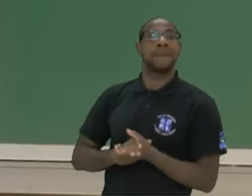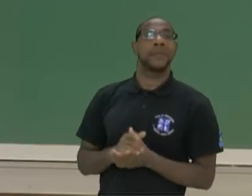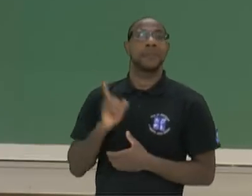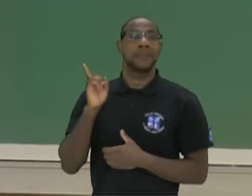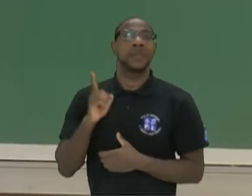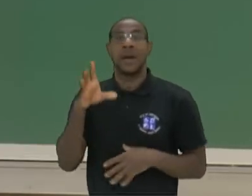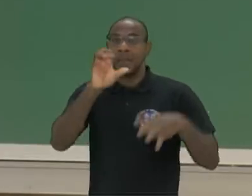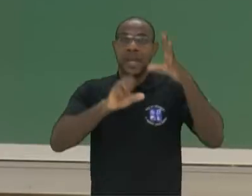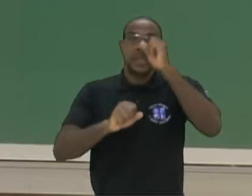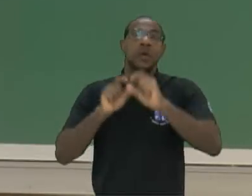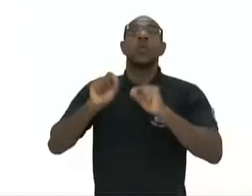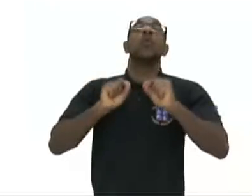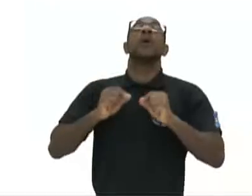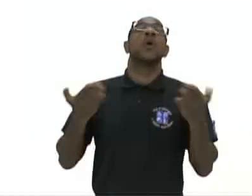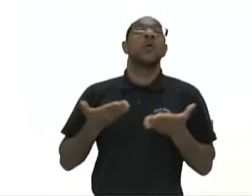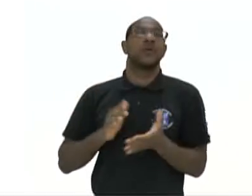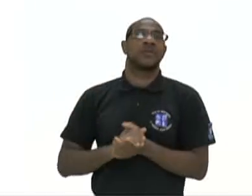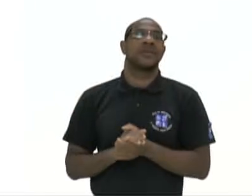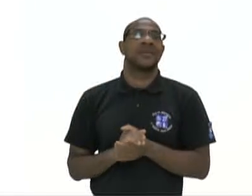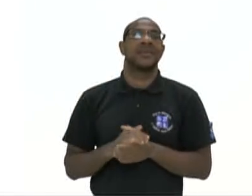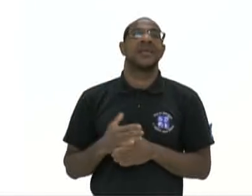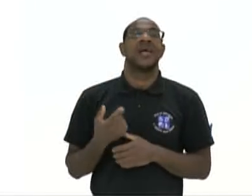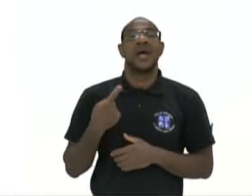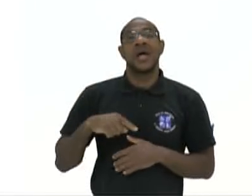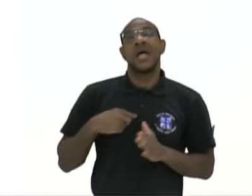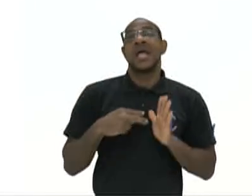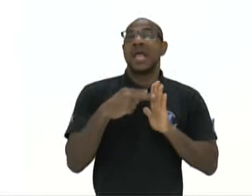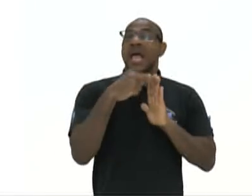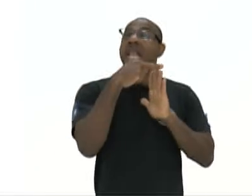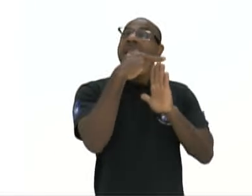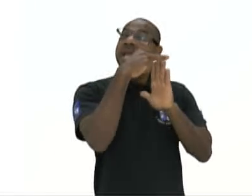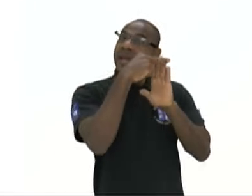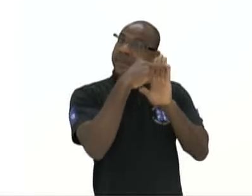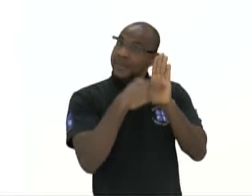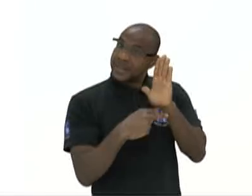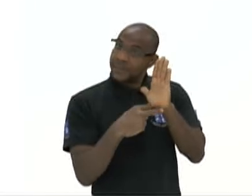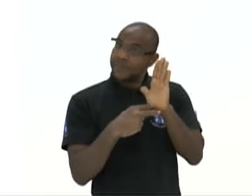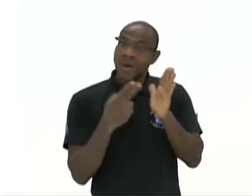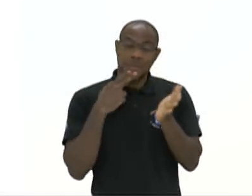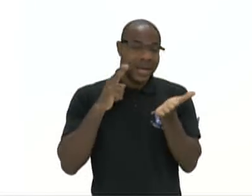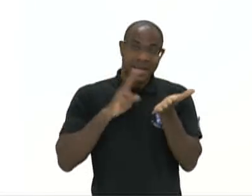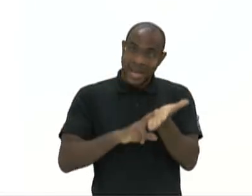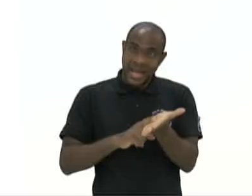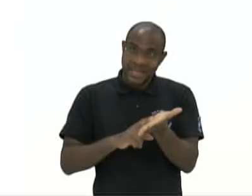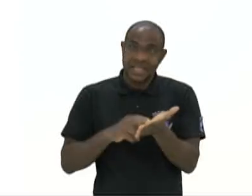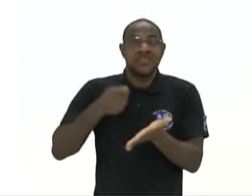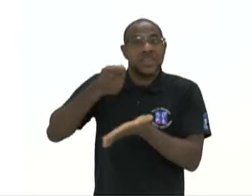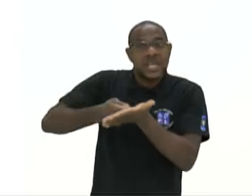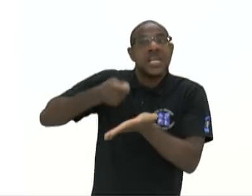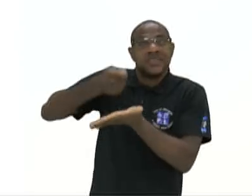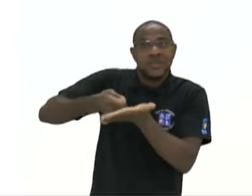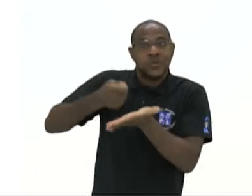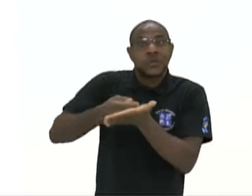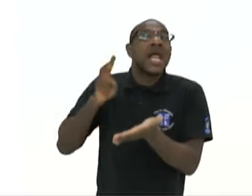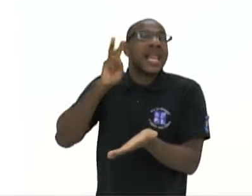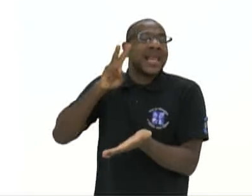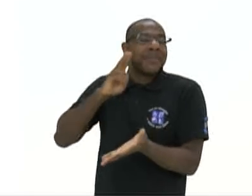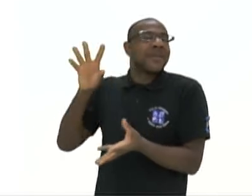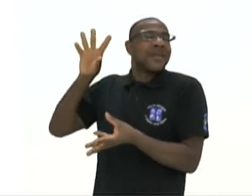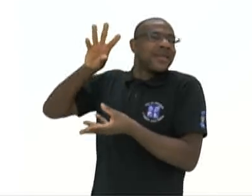você aprendeu? Nós lemos compreensivamente uma carta de reivindicação, relembramos como é que ela